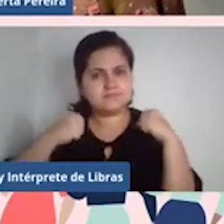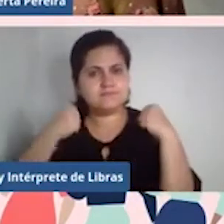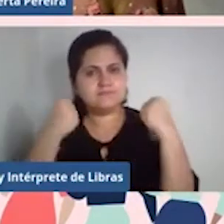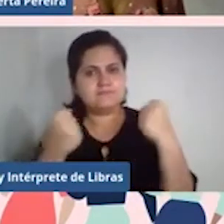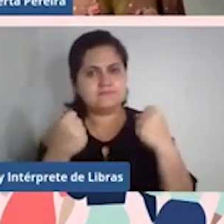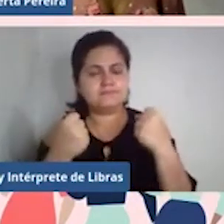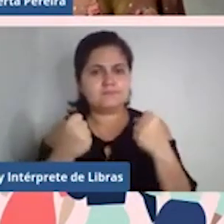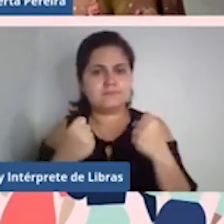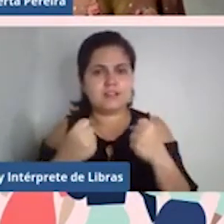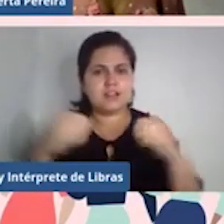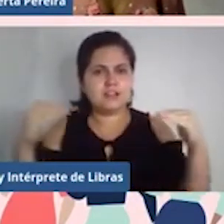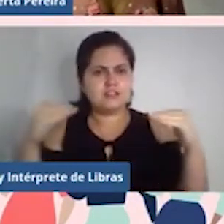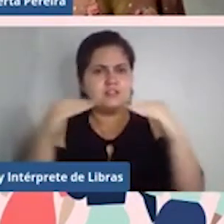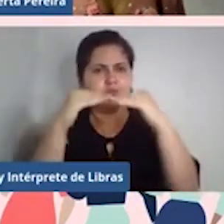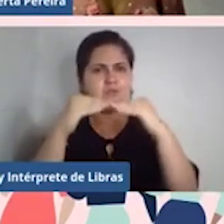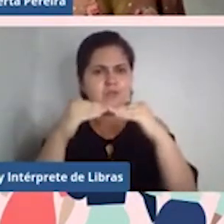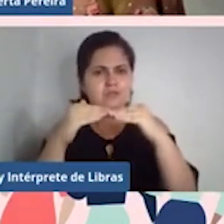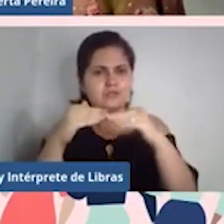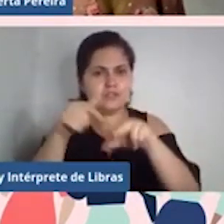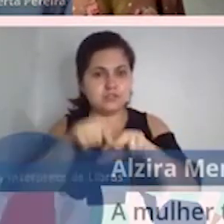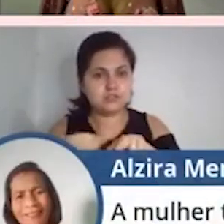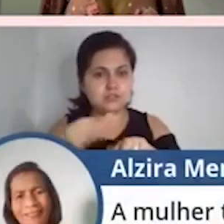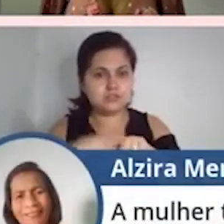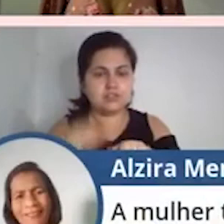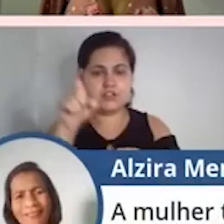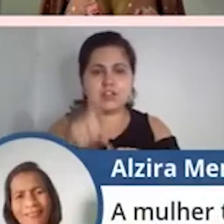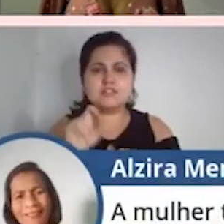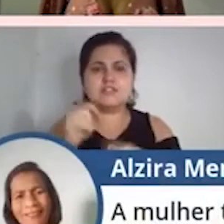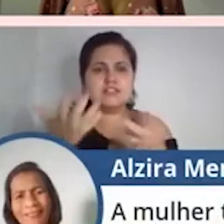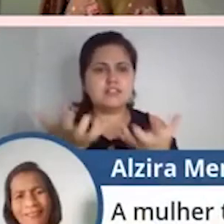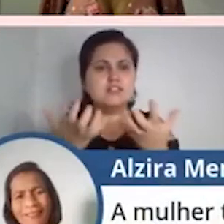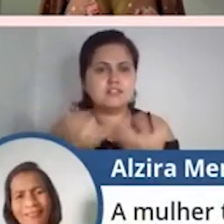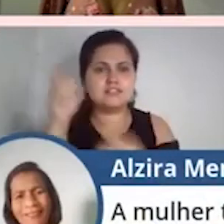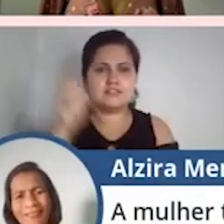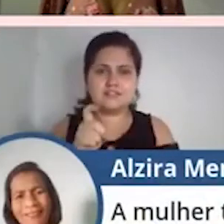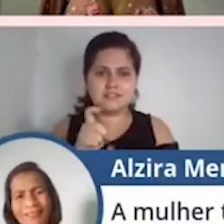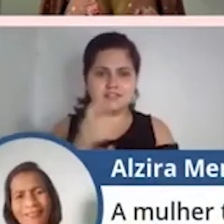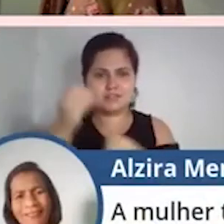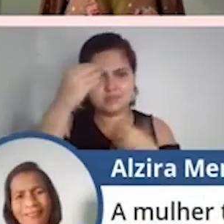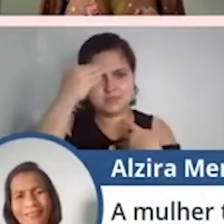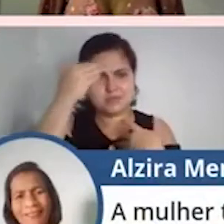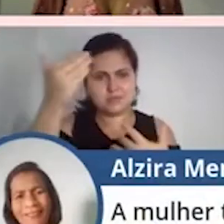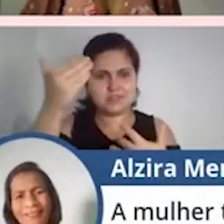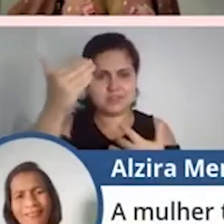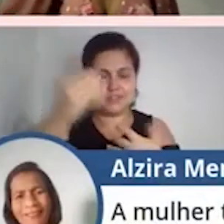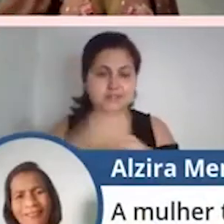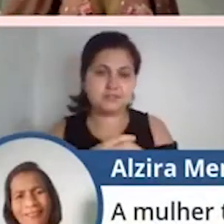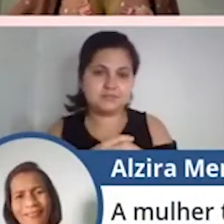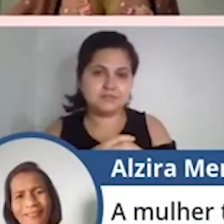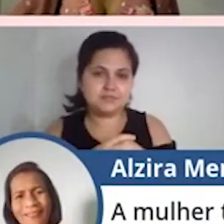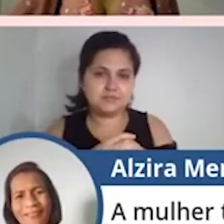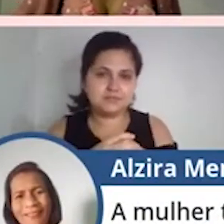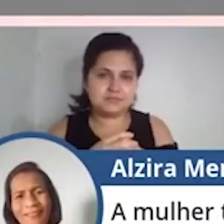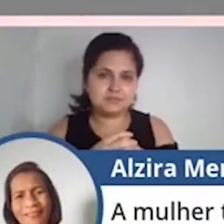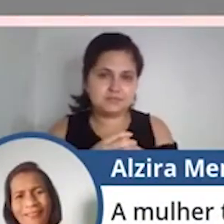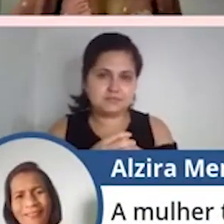ter igualdade de gêneros e a ser quem eles quiserem na vida. Obrigada.